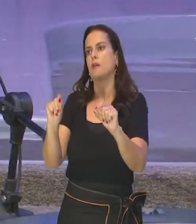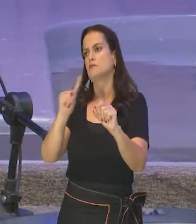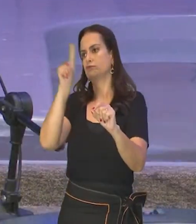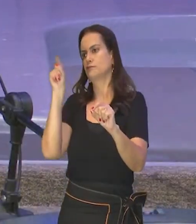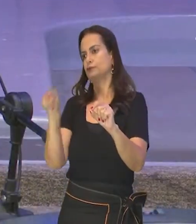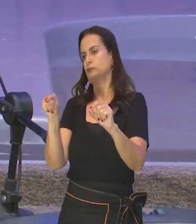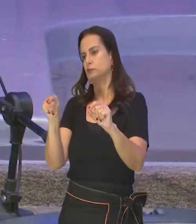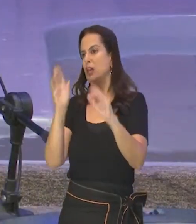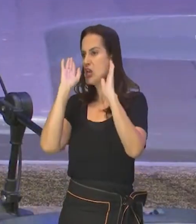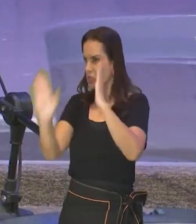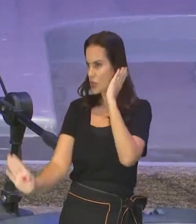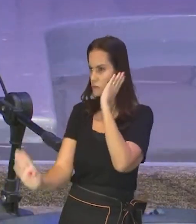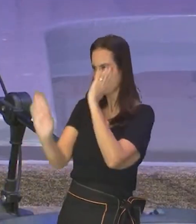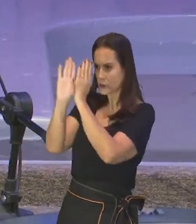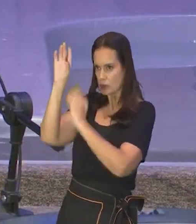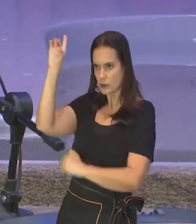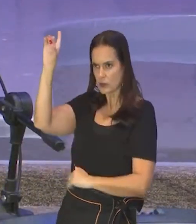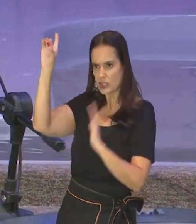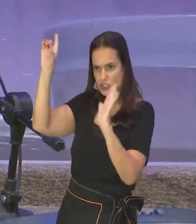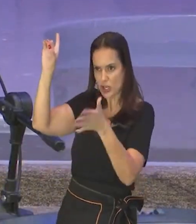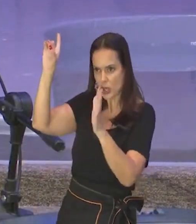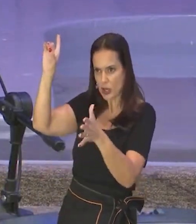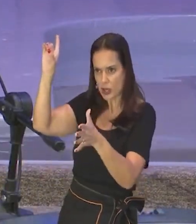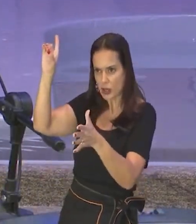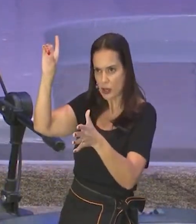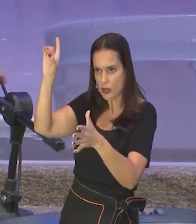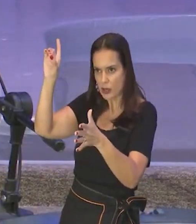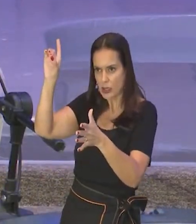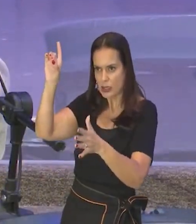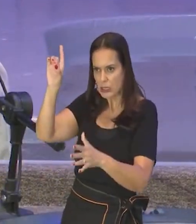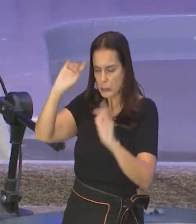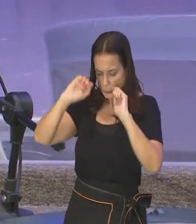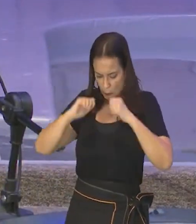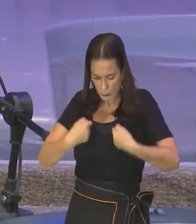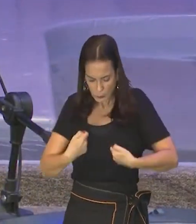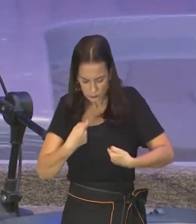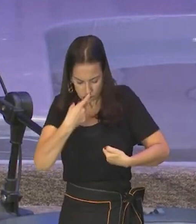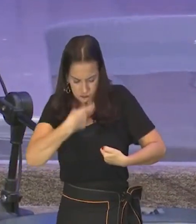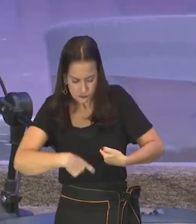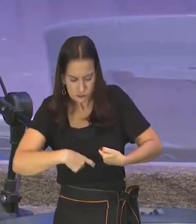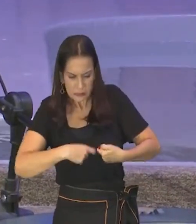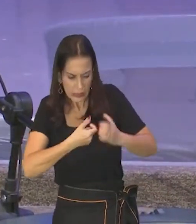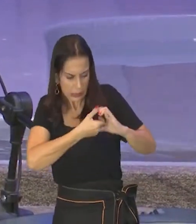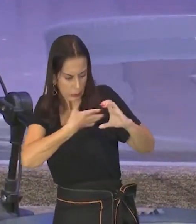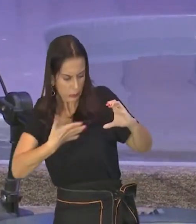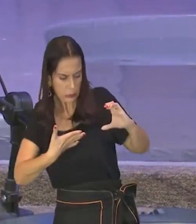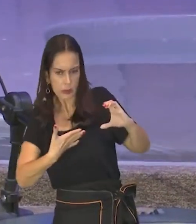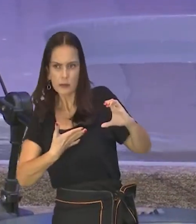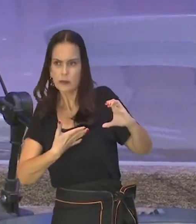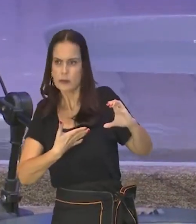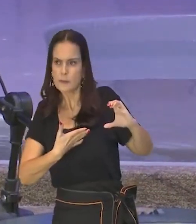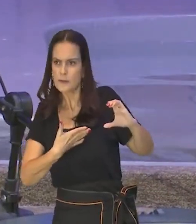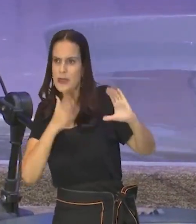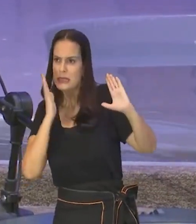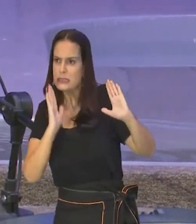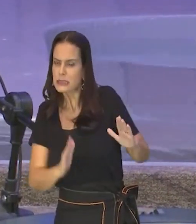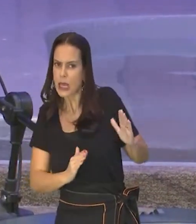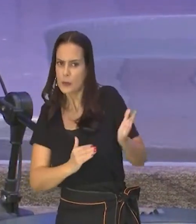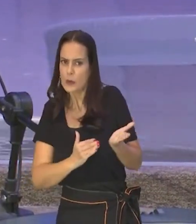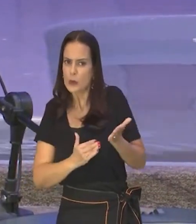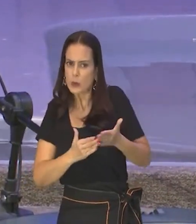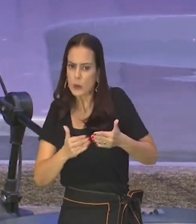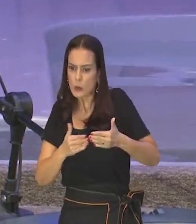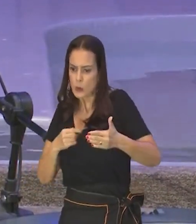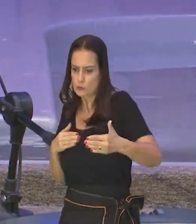Você já se encontrou? Você sabe quem você é? Você sabe de onde você vem? Você sabe para onde